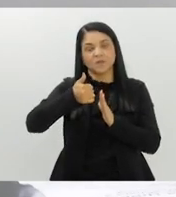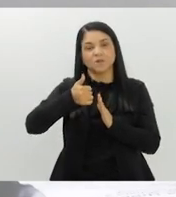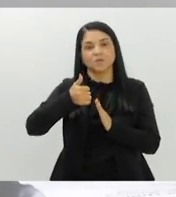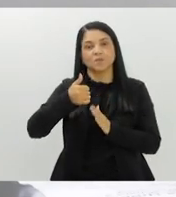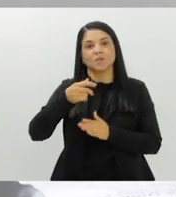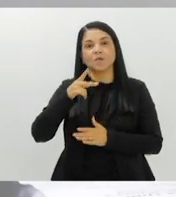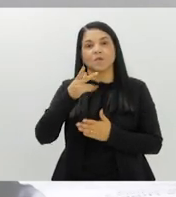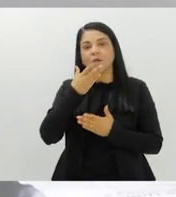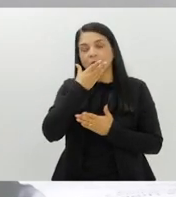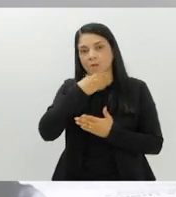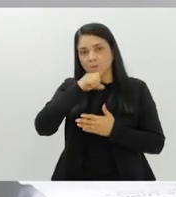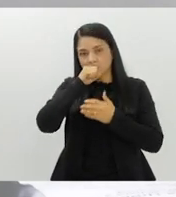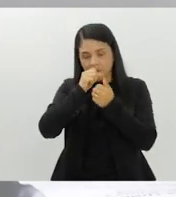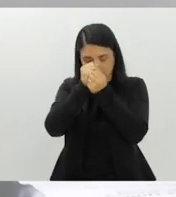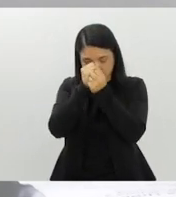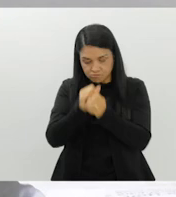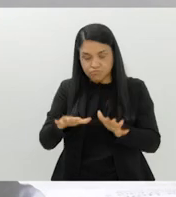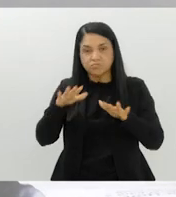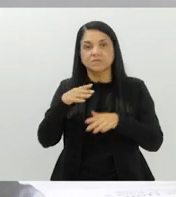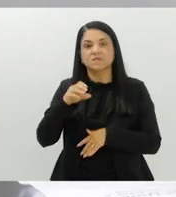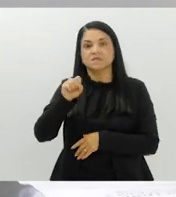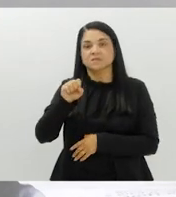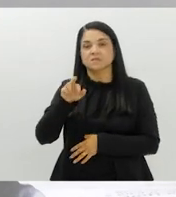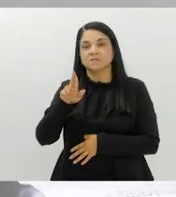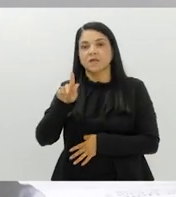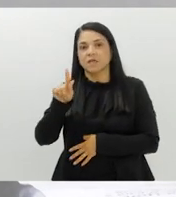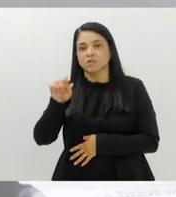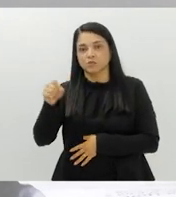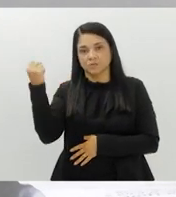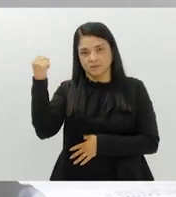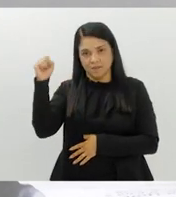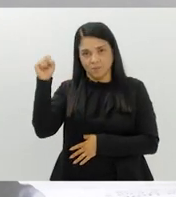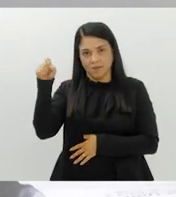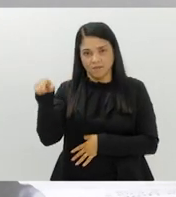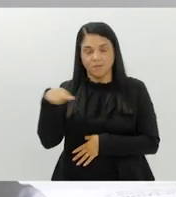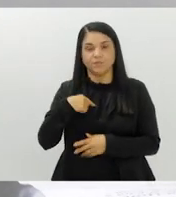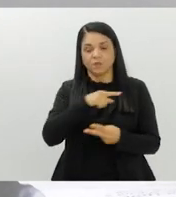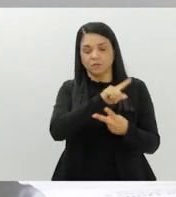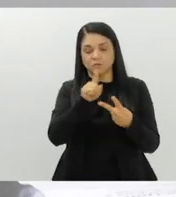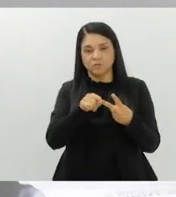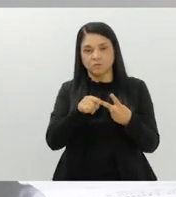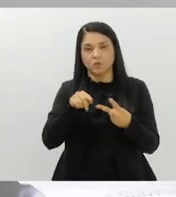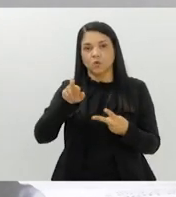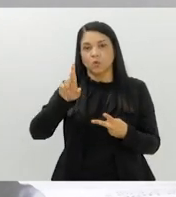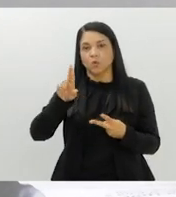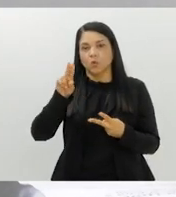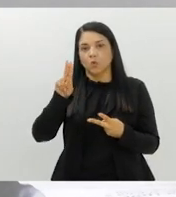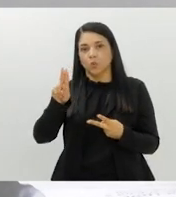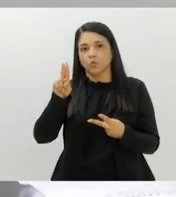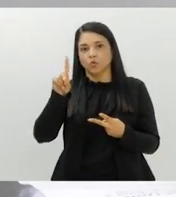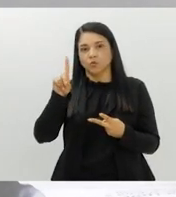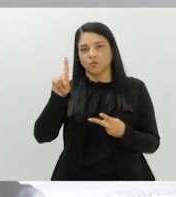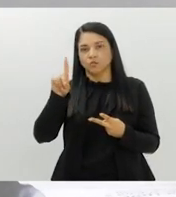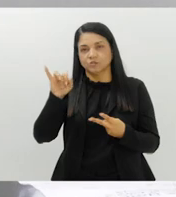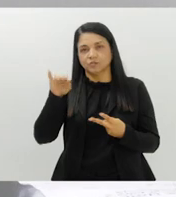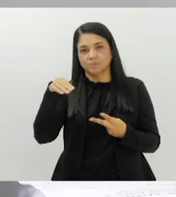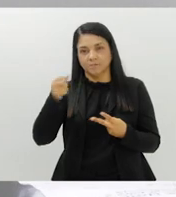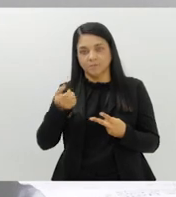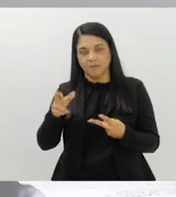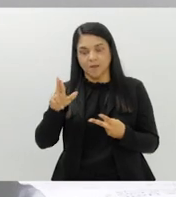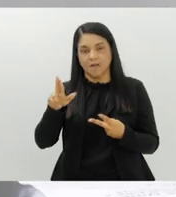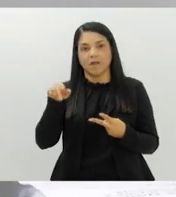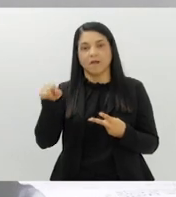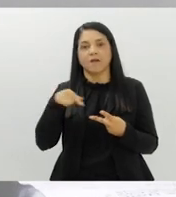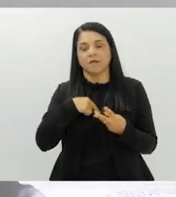é o pai Sérgio de Saquarema. O segundo é Rudimar Correia Filho. E